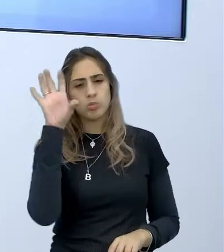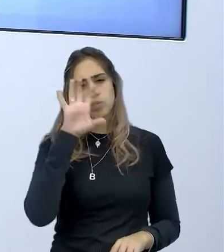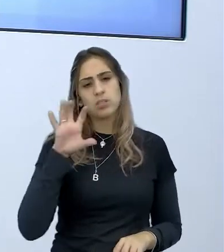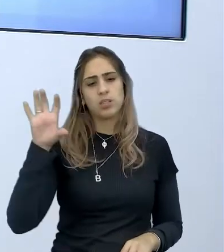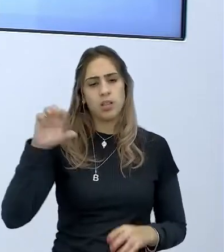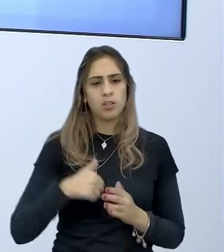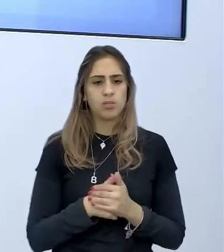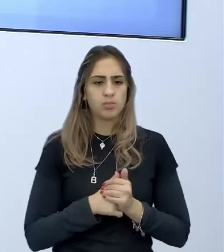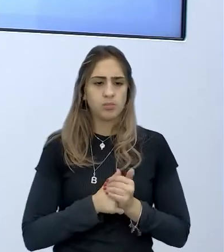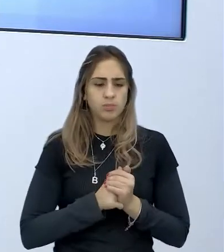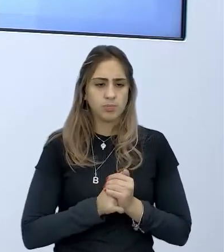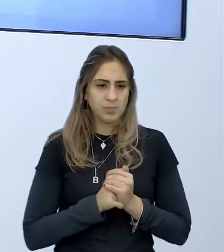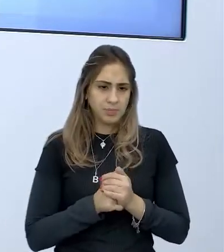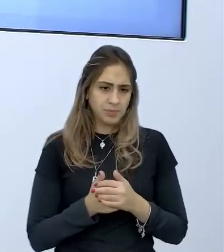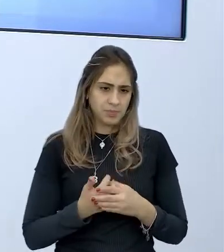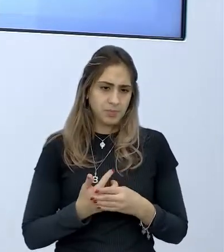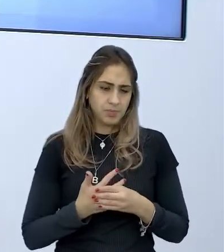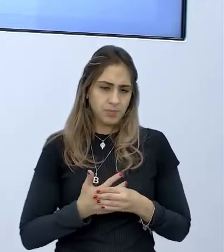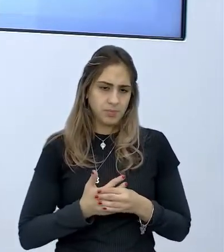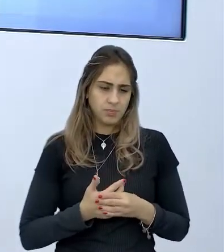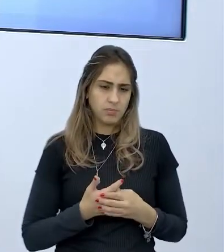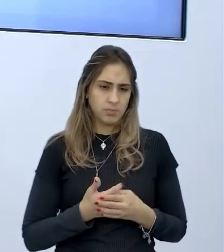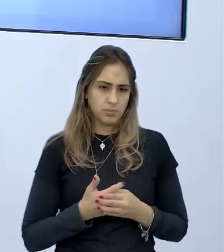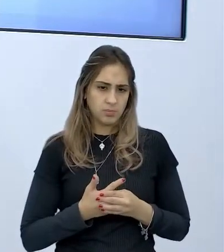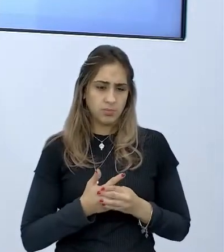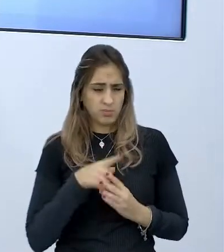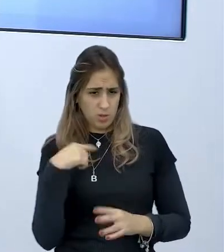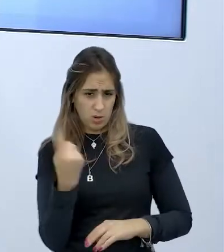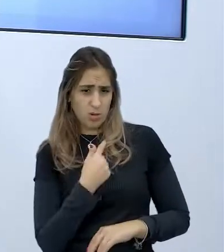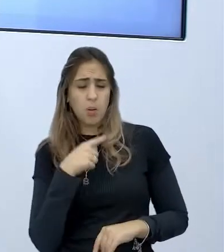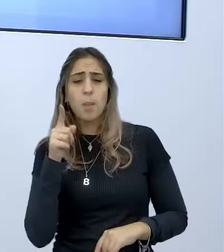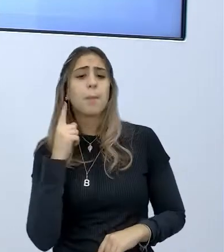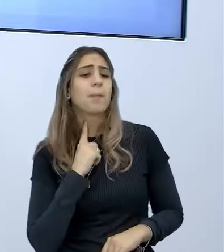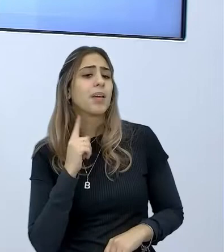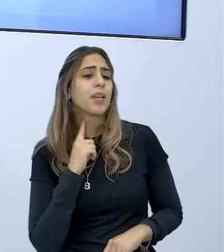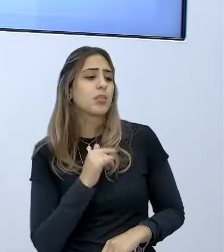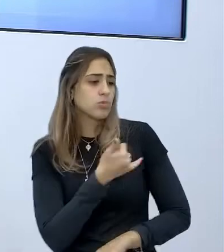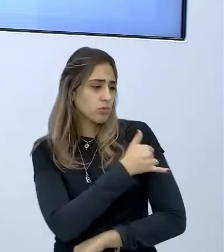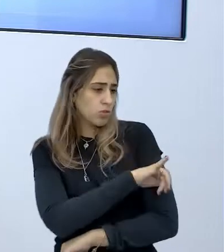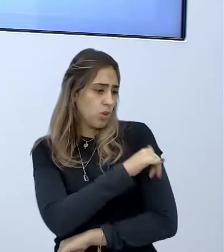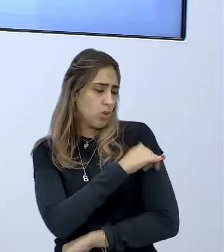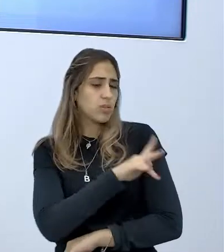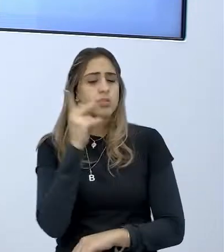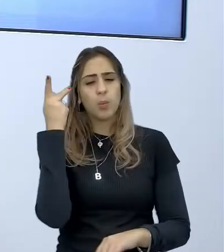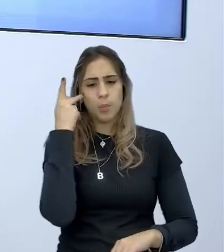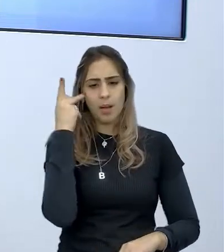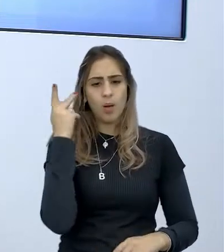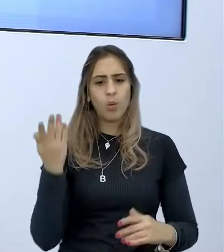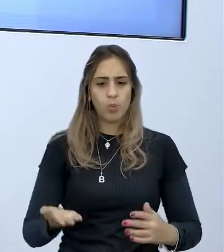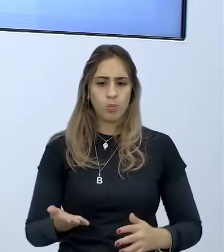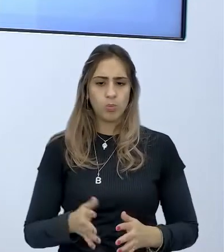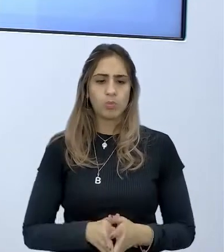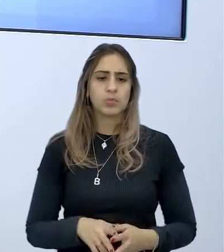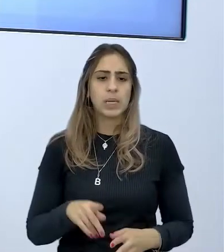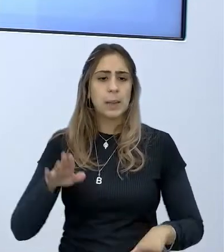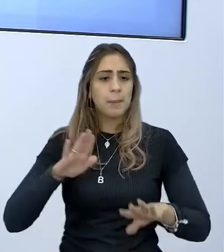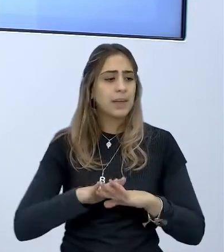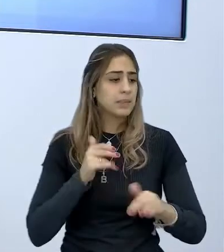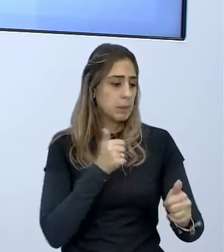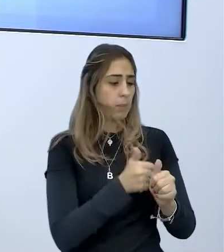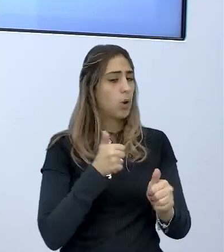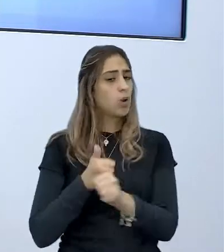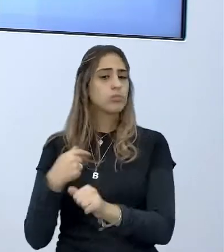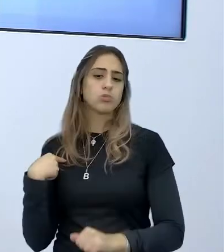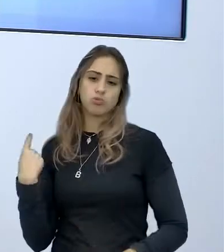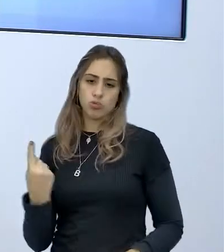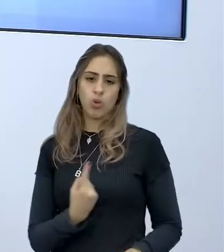estados. E aí a gente vai olhar para cada um desses estados. No nosso caso, Minas Gerais, Rio de Janeiro e São Paulo, né? Que tá aqui mais próximo da